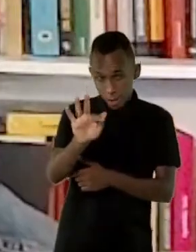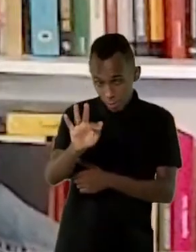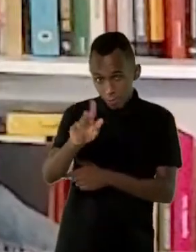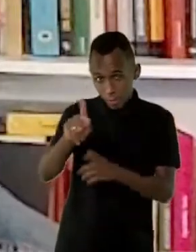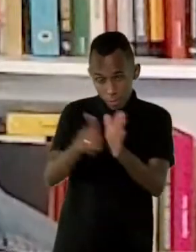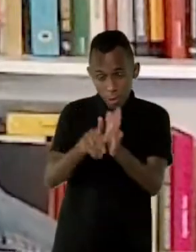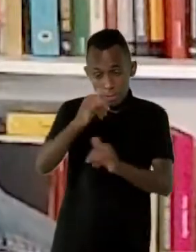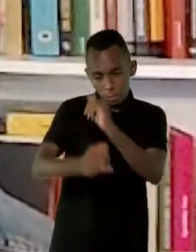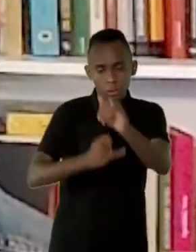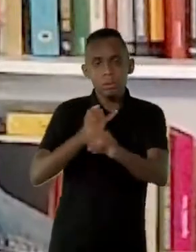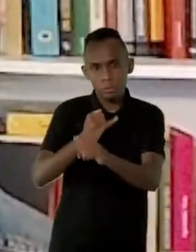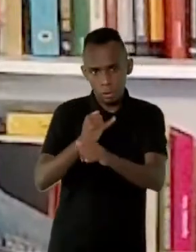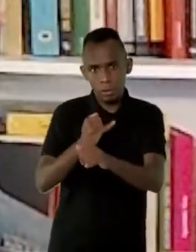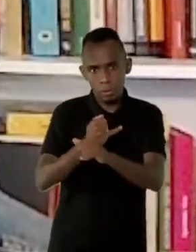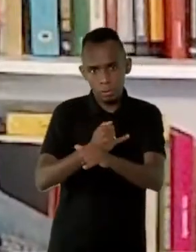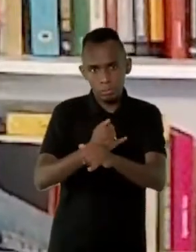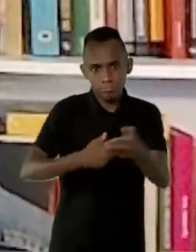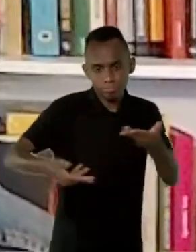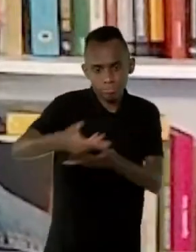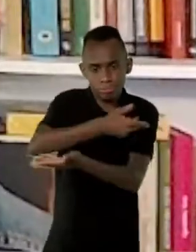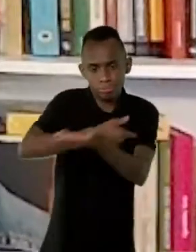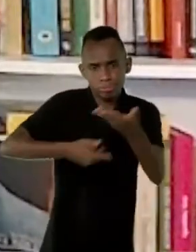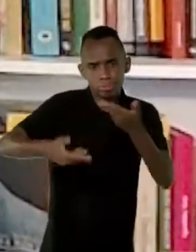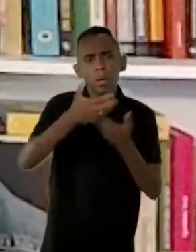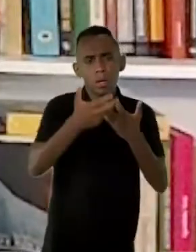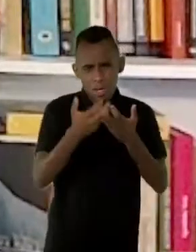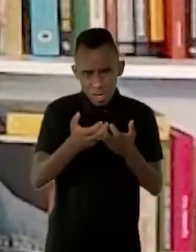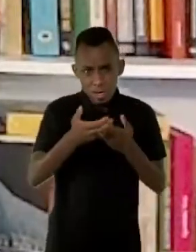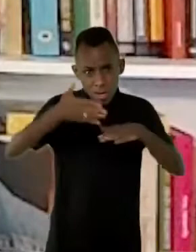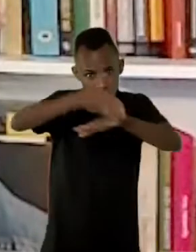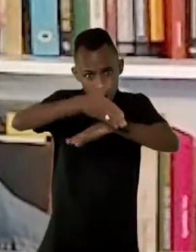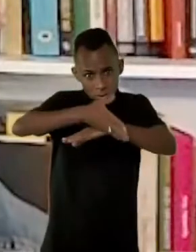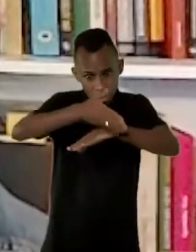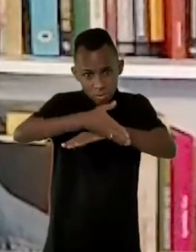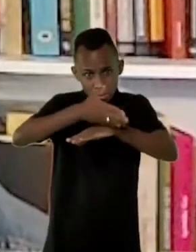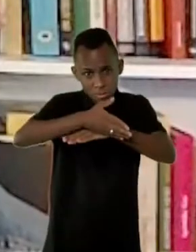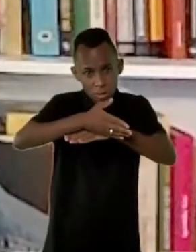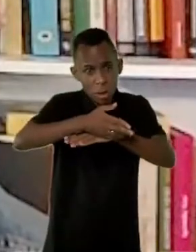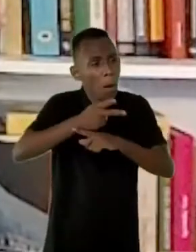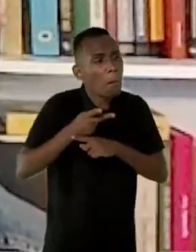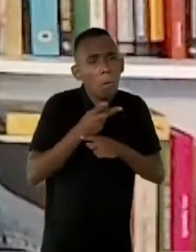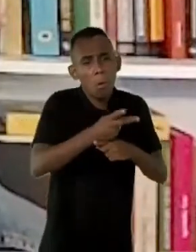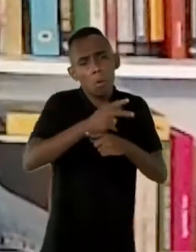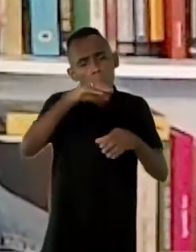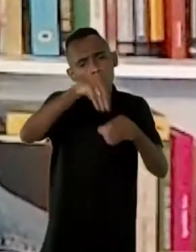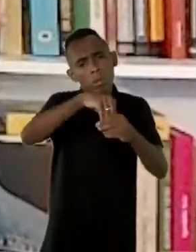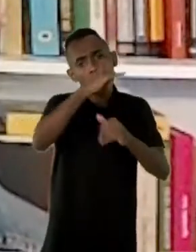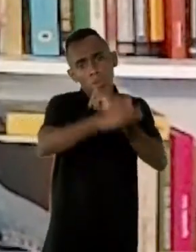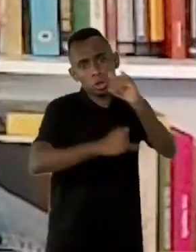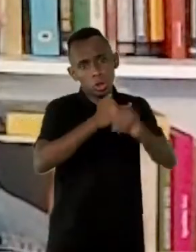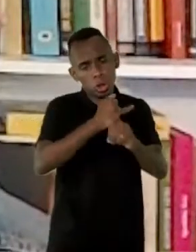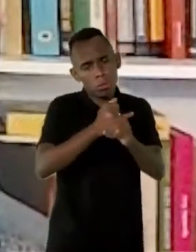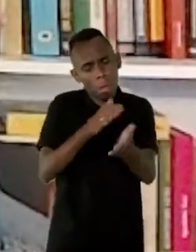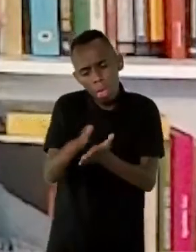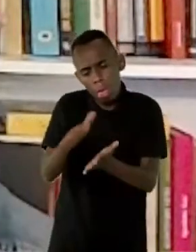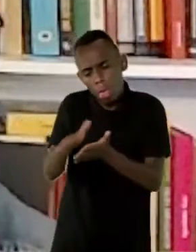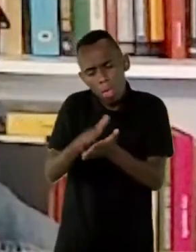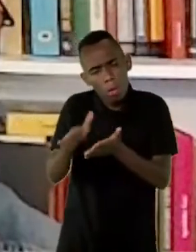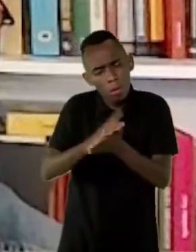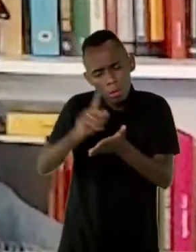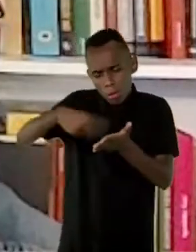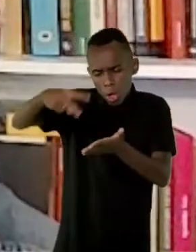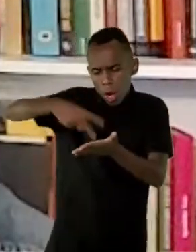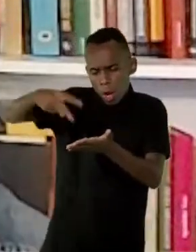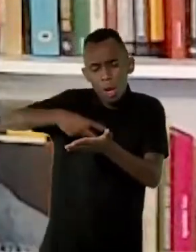circulando na internet. Então, quem queria ter acesso à Carolina ia lá, buscava na internet, imprimia ou lia